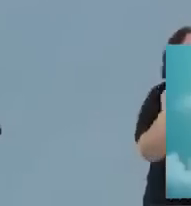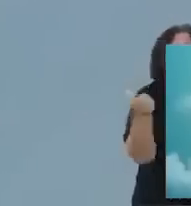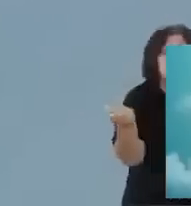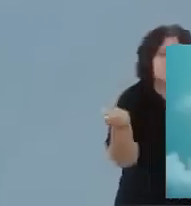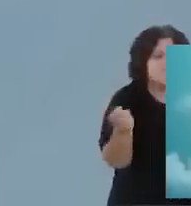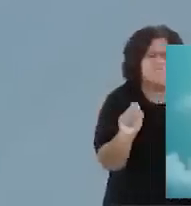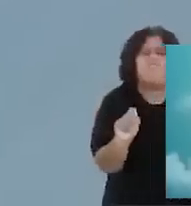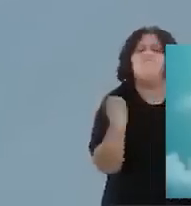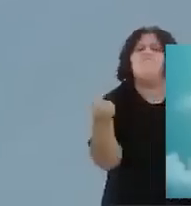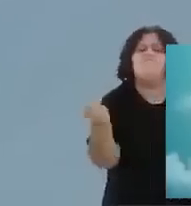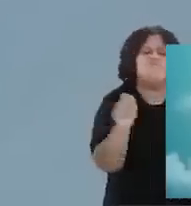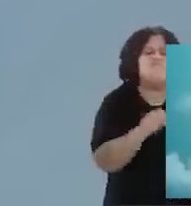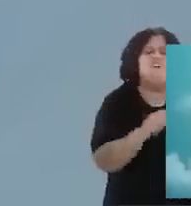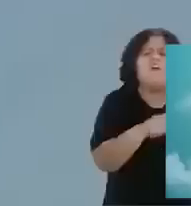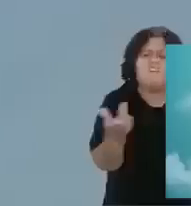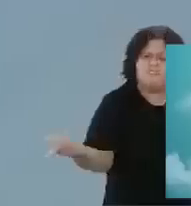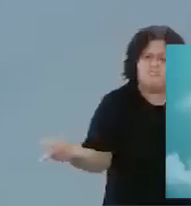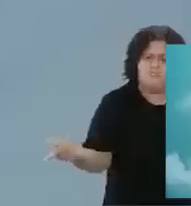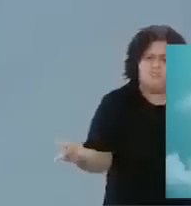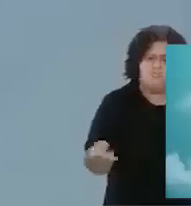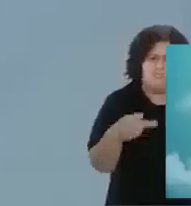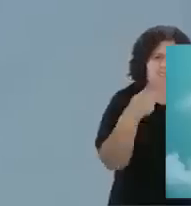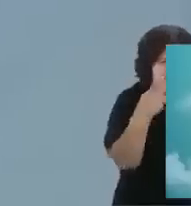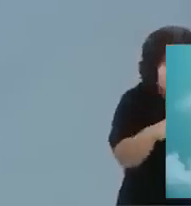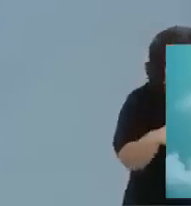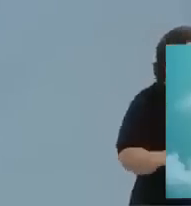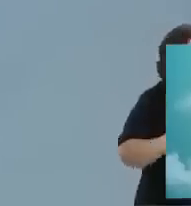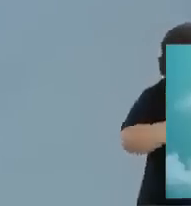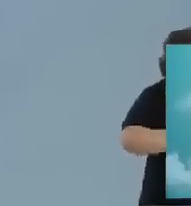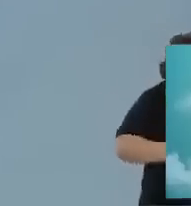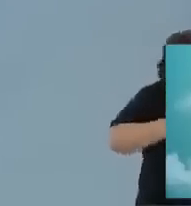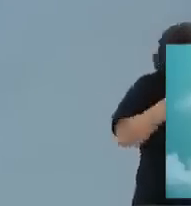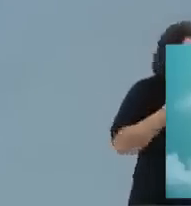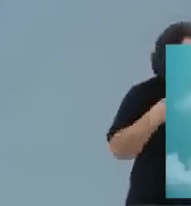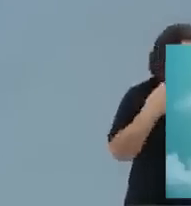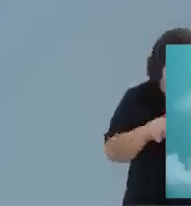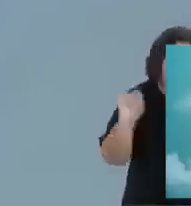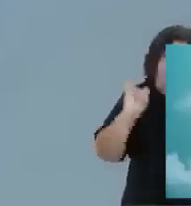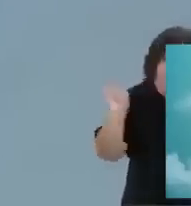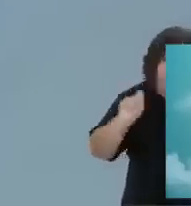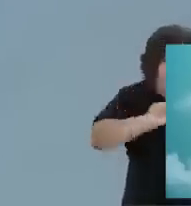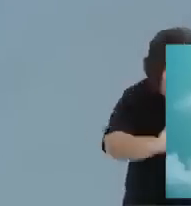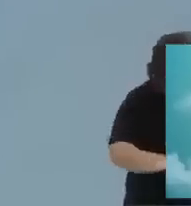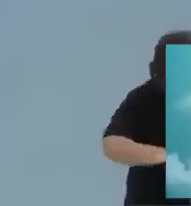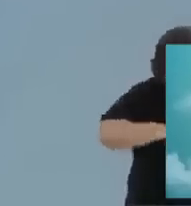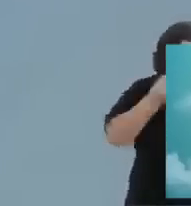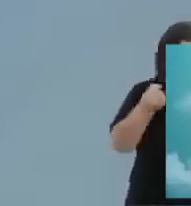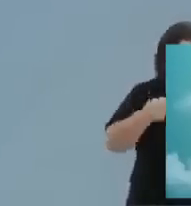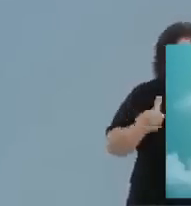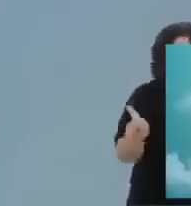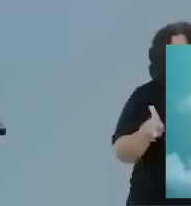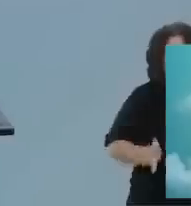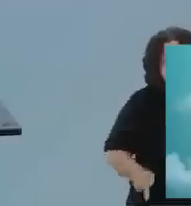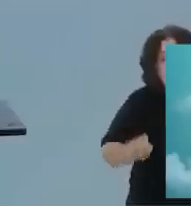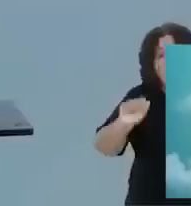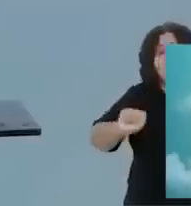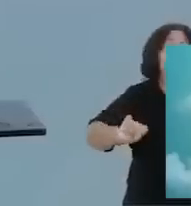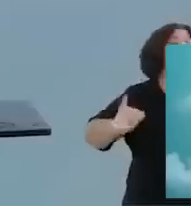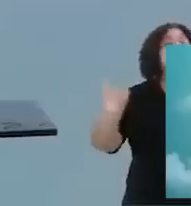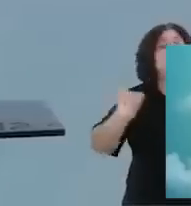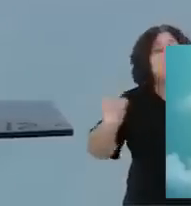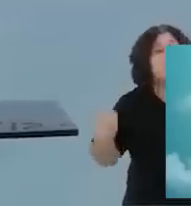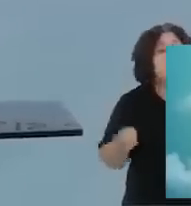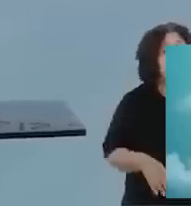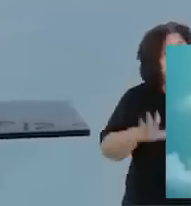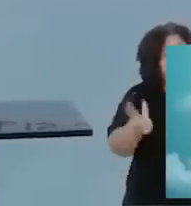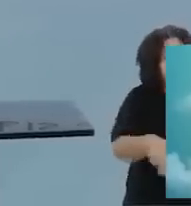seu irmão, abençoar seu irmão, encorajar seu irmão, colocá-lo para frente, trazer uma palavra de ânimo, de encorajamento para ele. Você